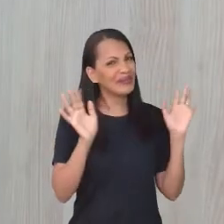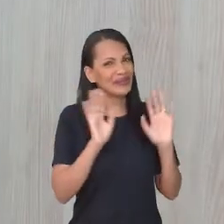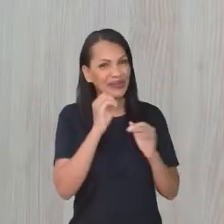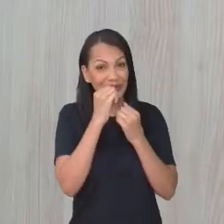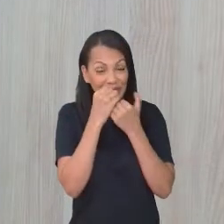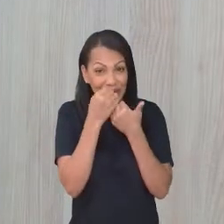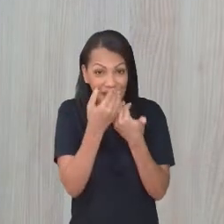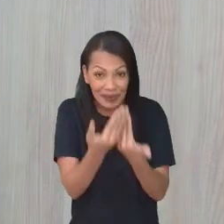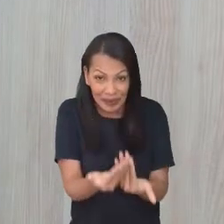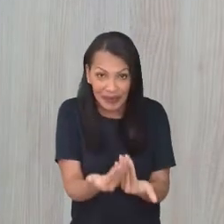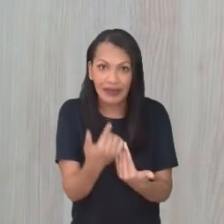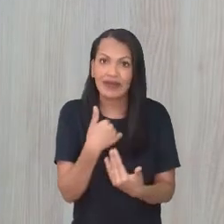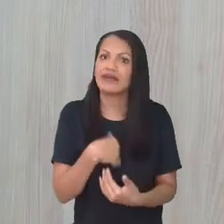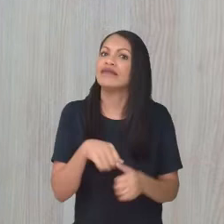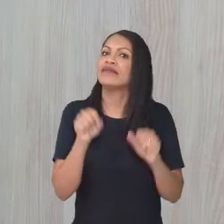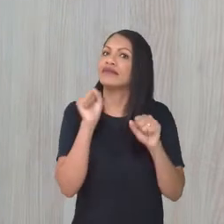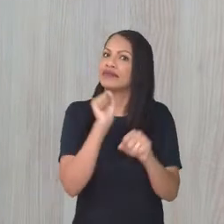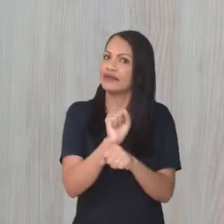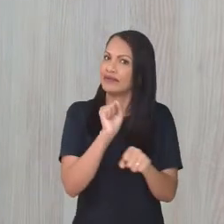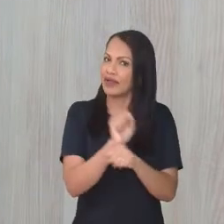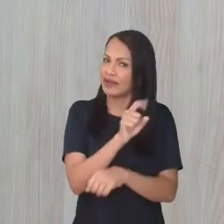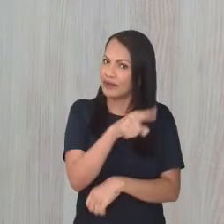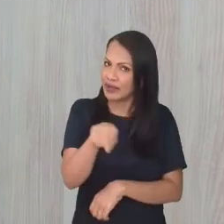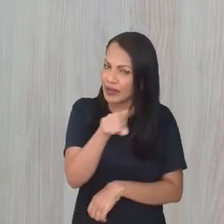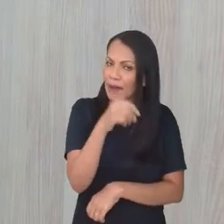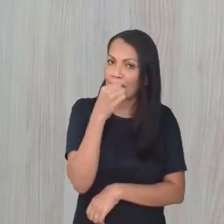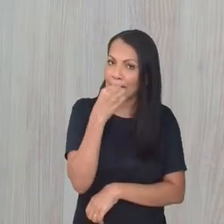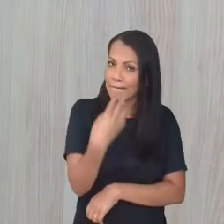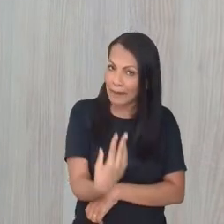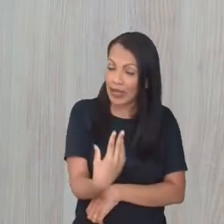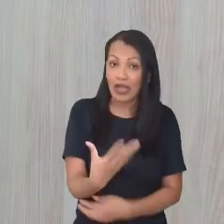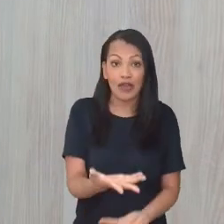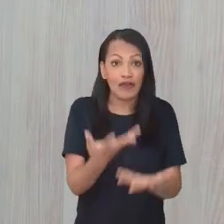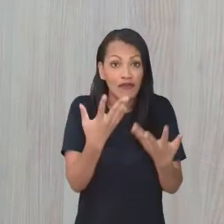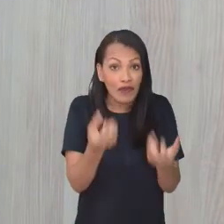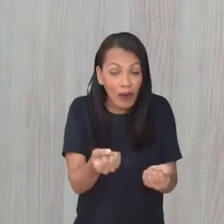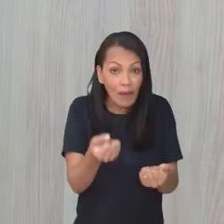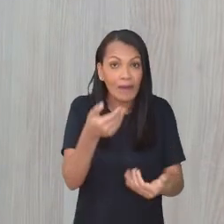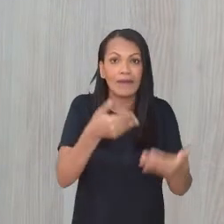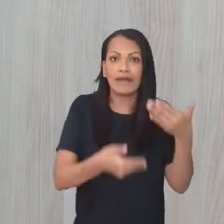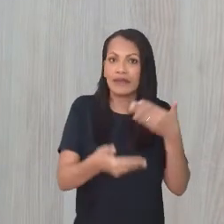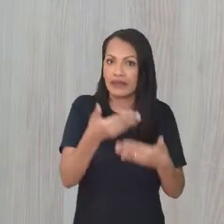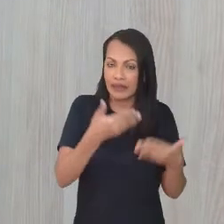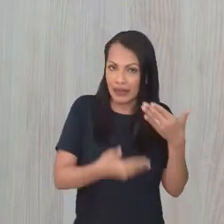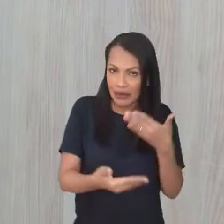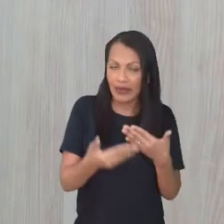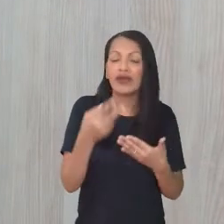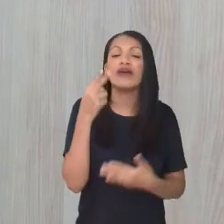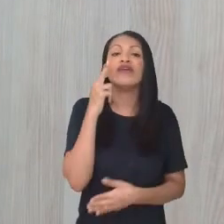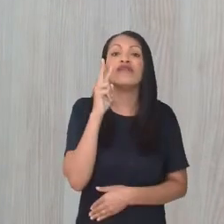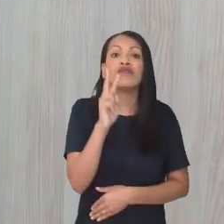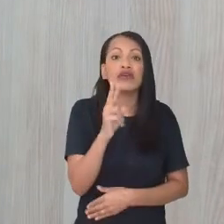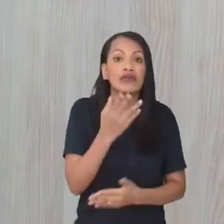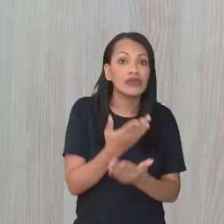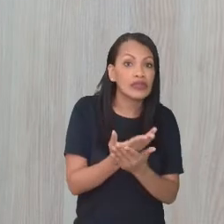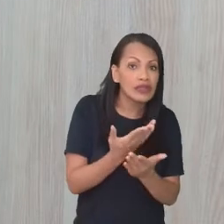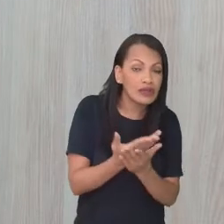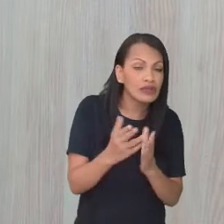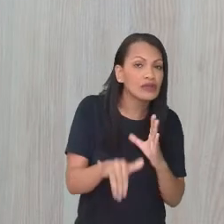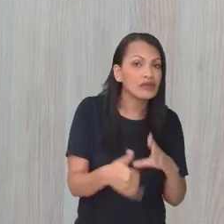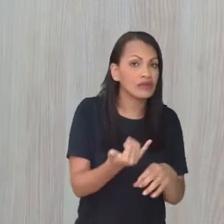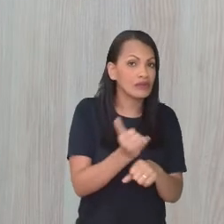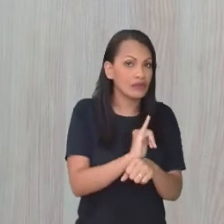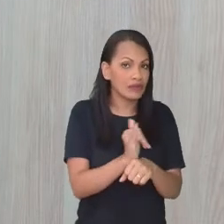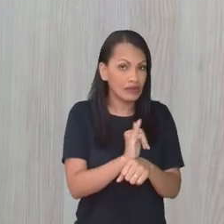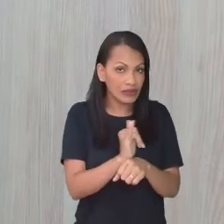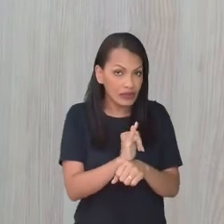tudo bem? Espero que todos estejam bem. Vamos participar do chat. Não esqueça, depois de rever a nossa aula no YouTube,